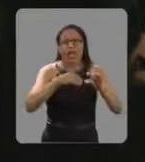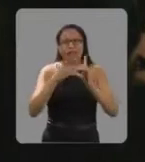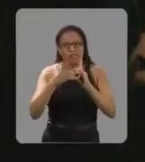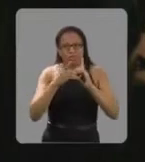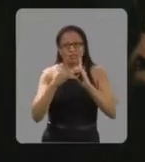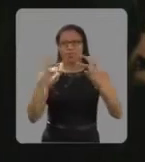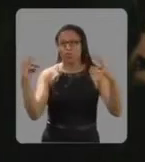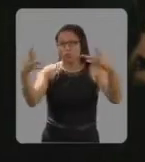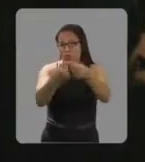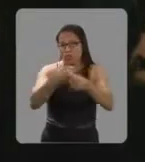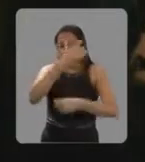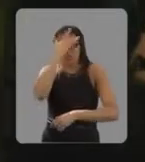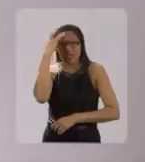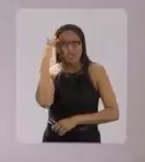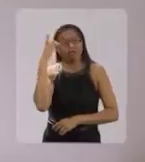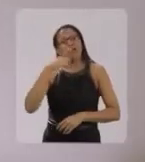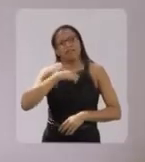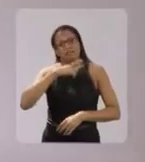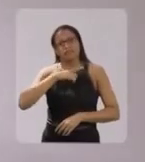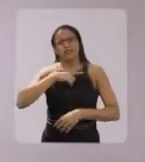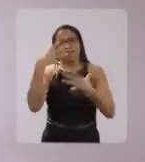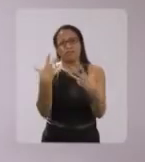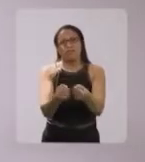participação de todos seja assegurada.